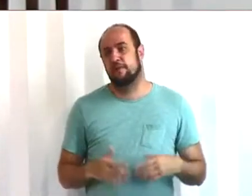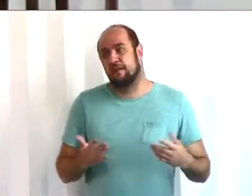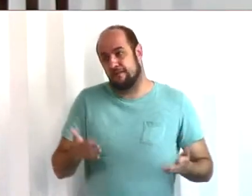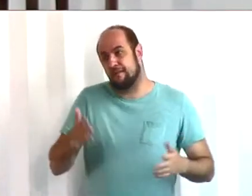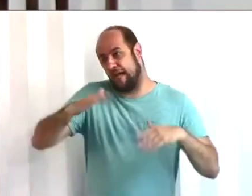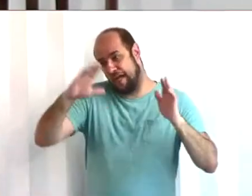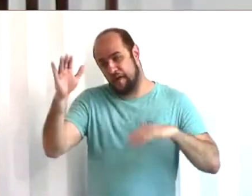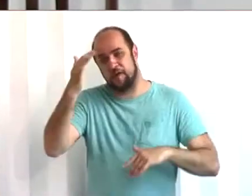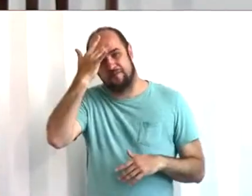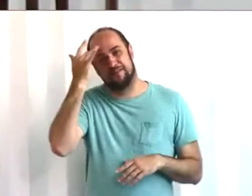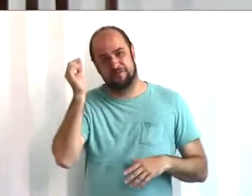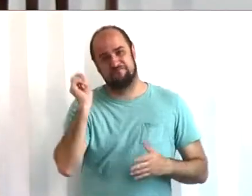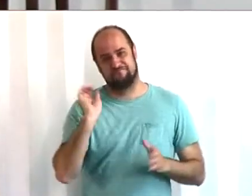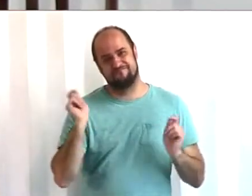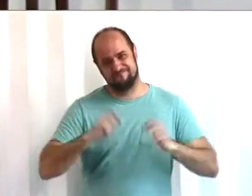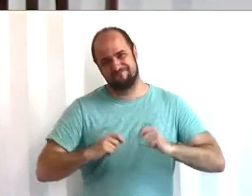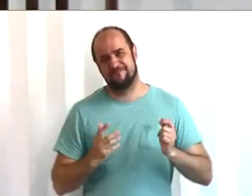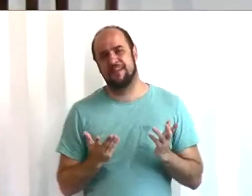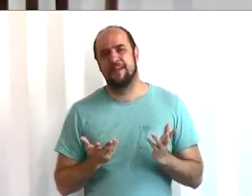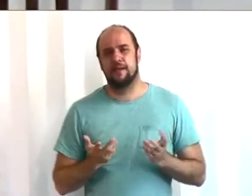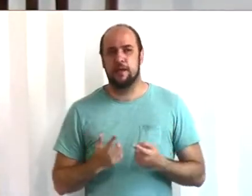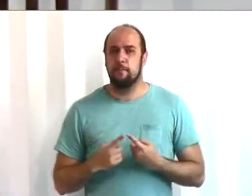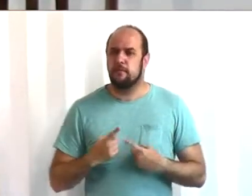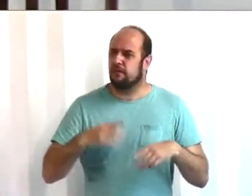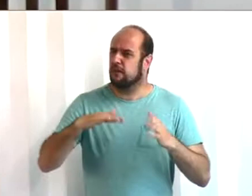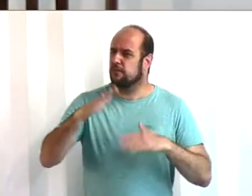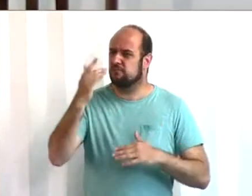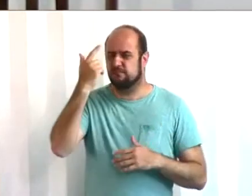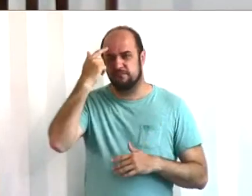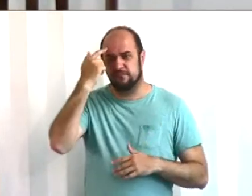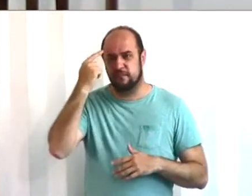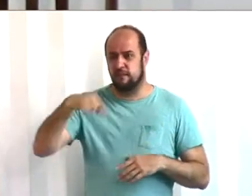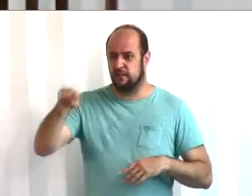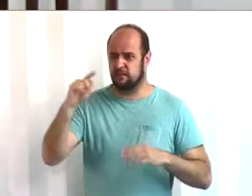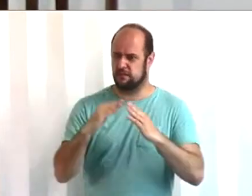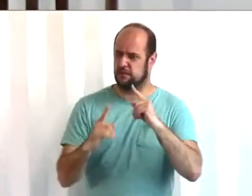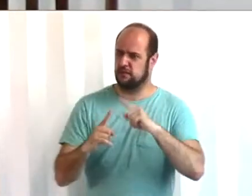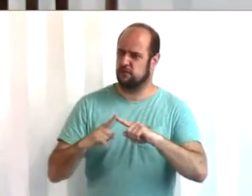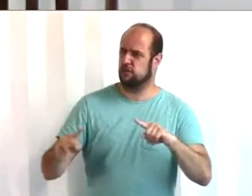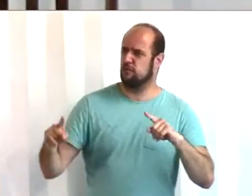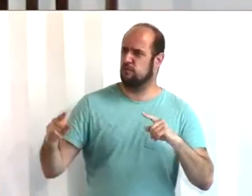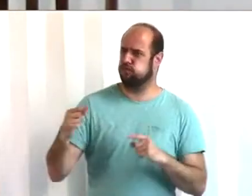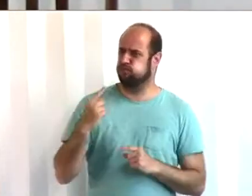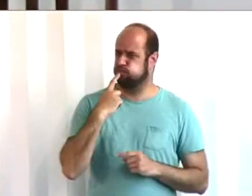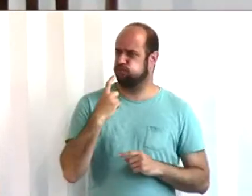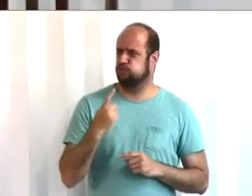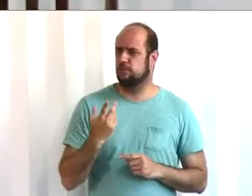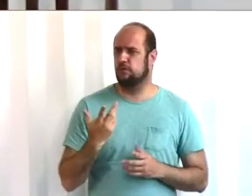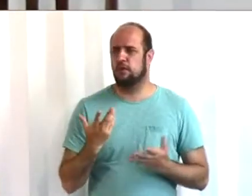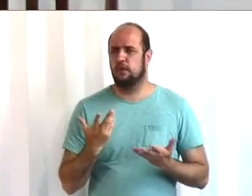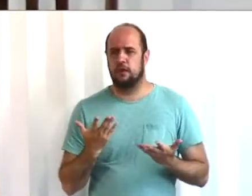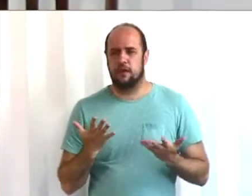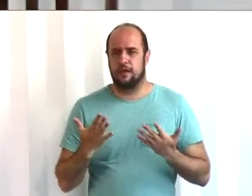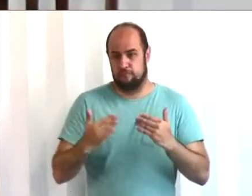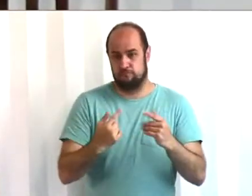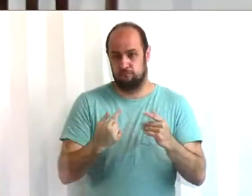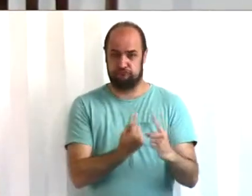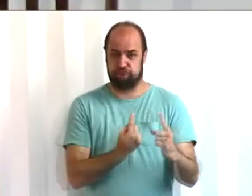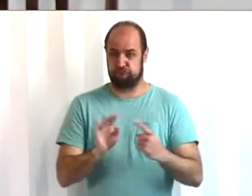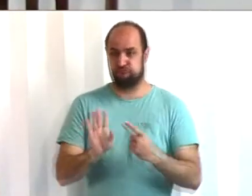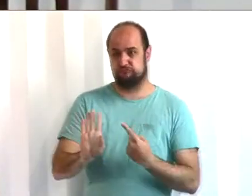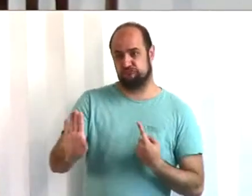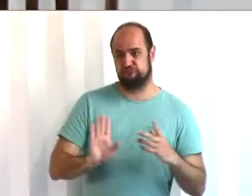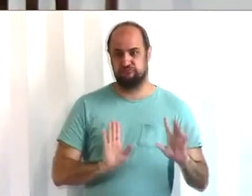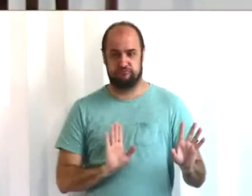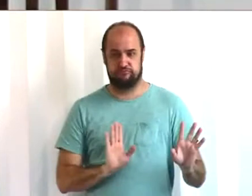fizeram, mas talvez haja, entre nós aqui nessa manhã, estamos com a igreja cheia hoje, dentro dos limites do distanciamento, um